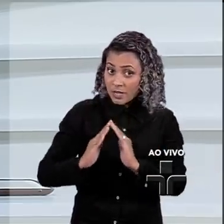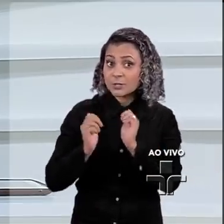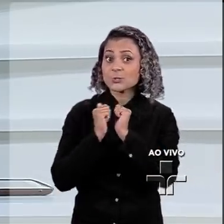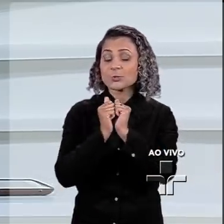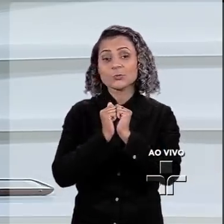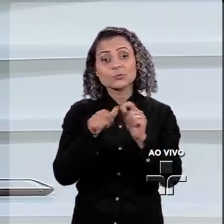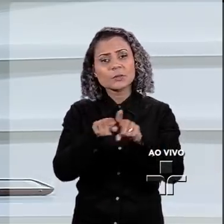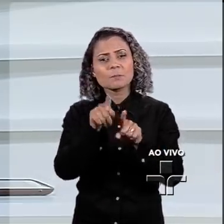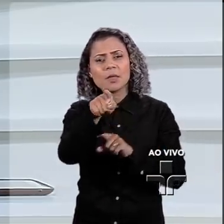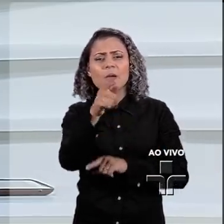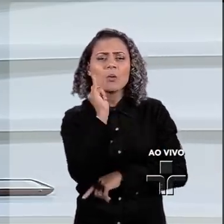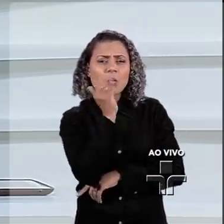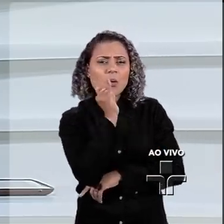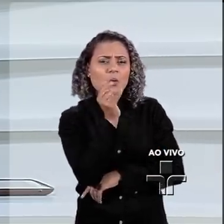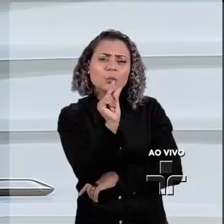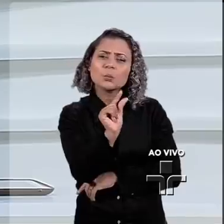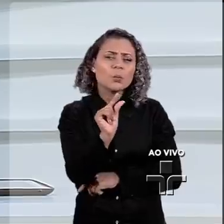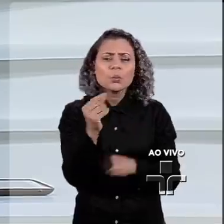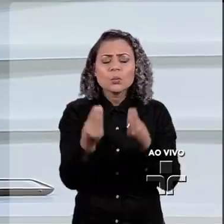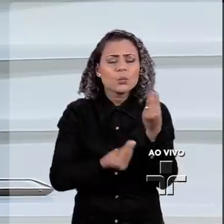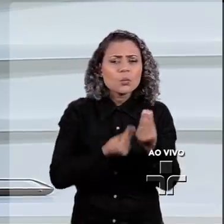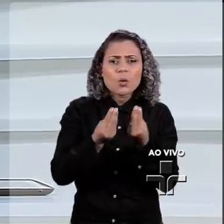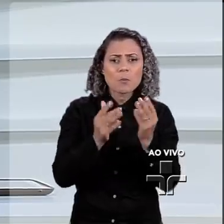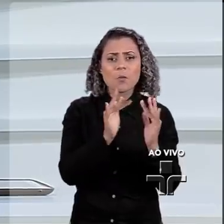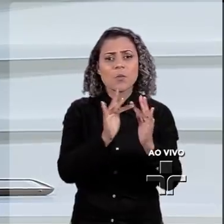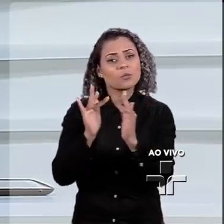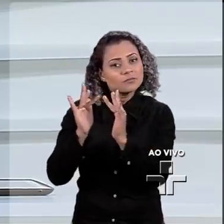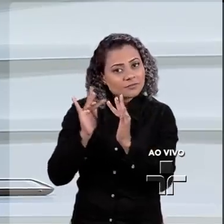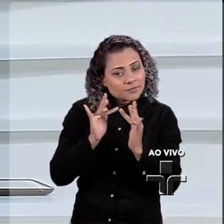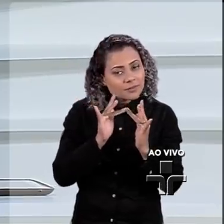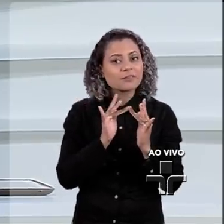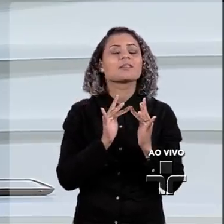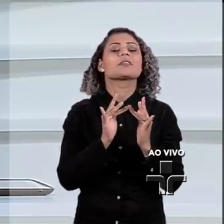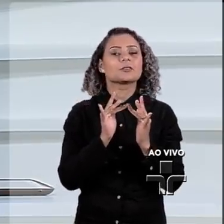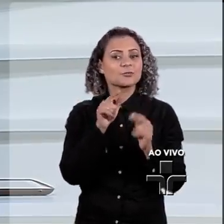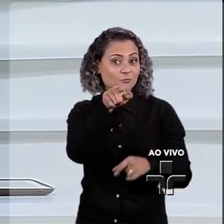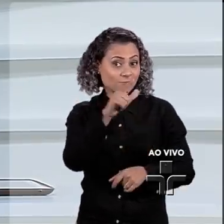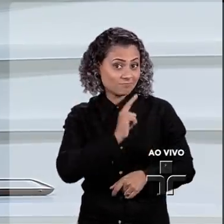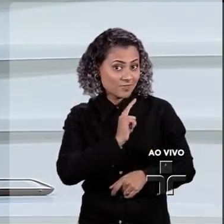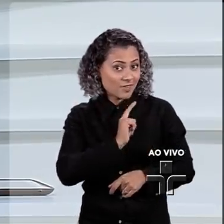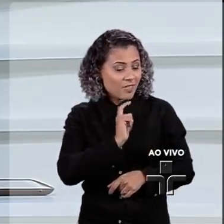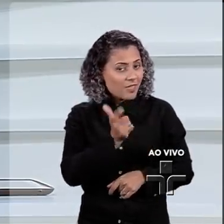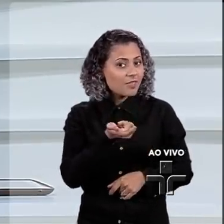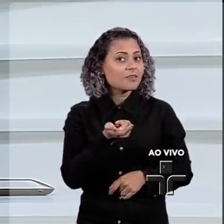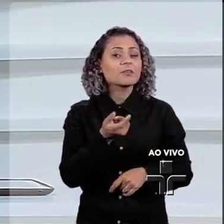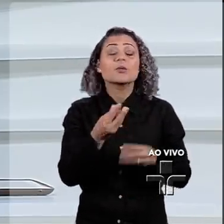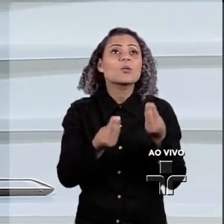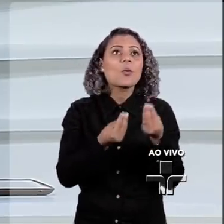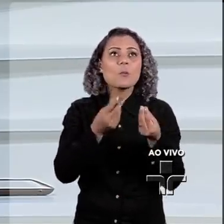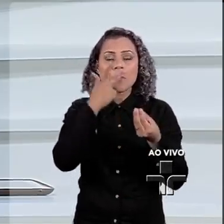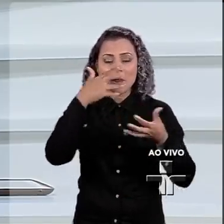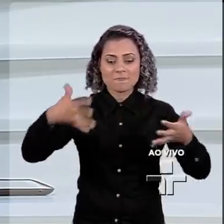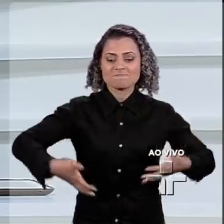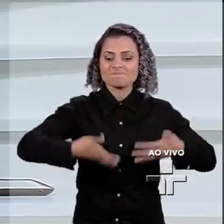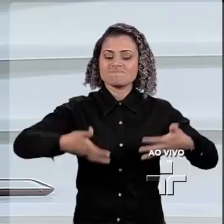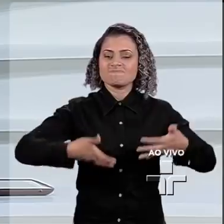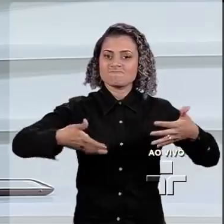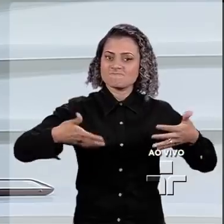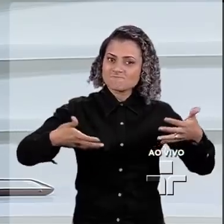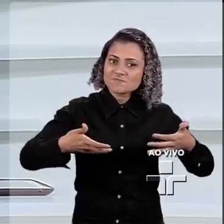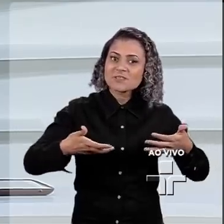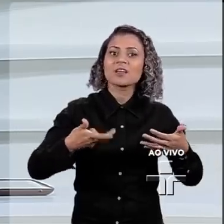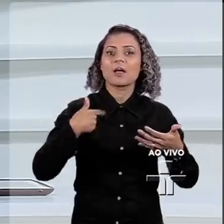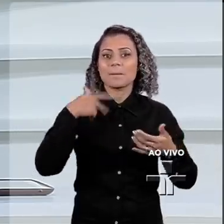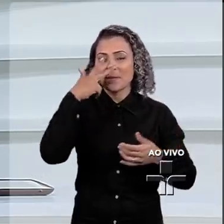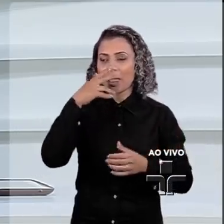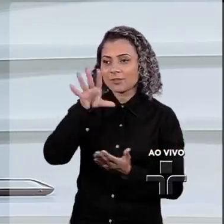um pouco para a gente desse contato que você teve, o que te despertou